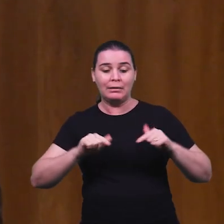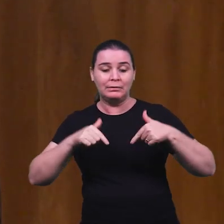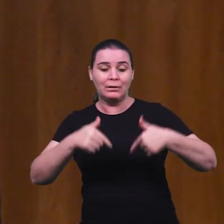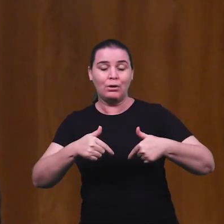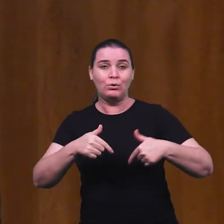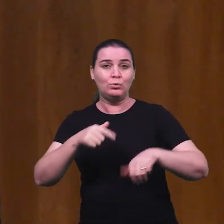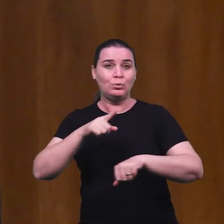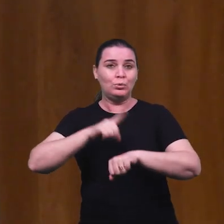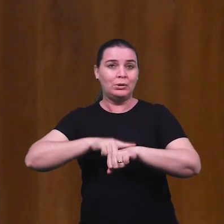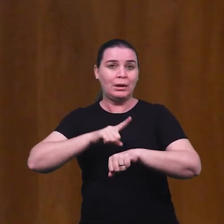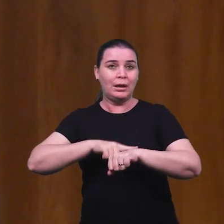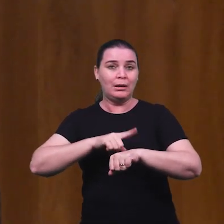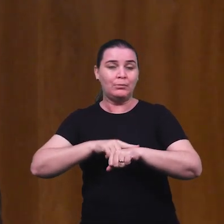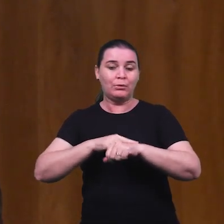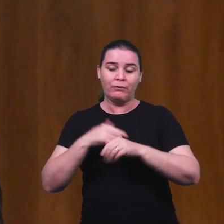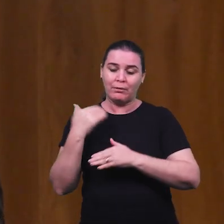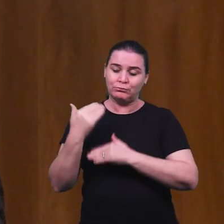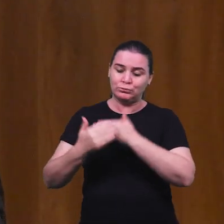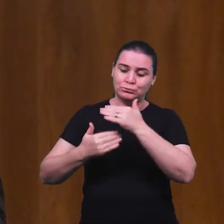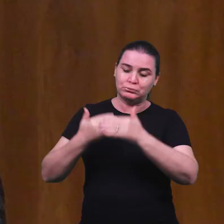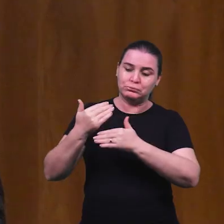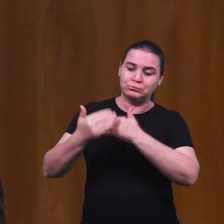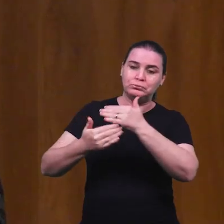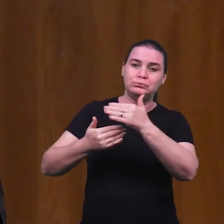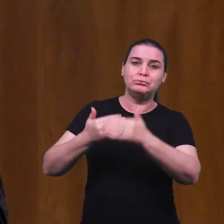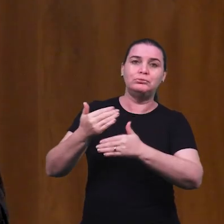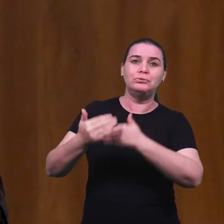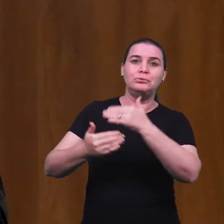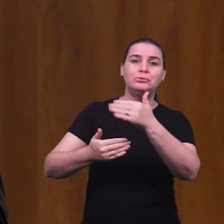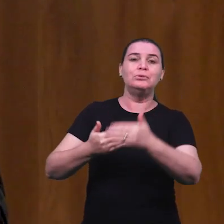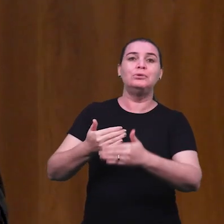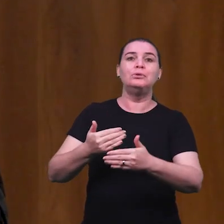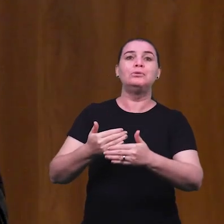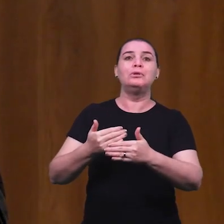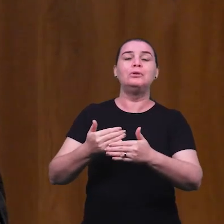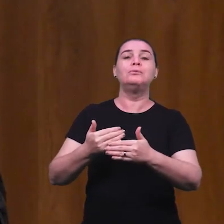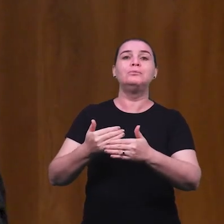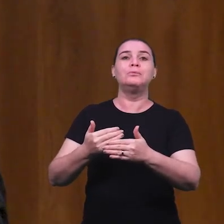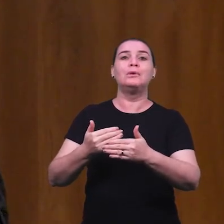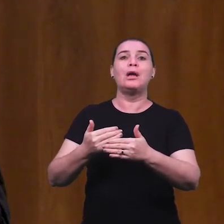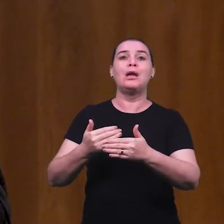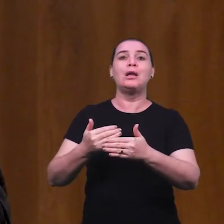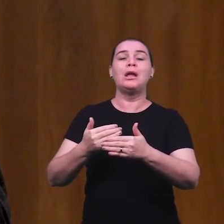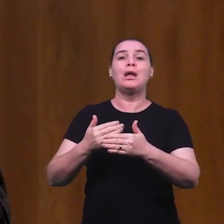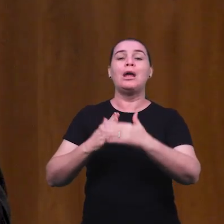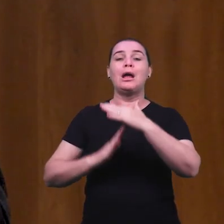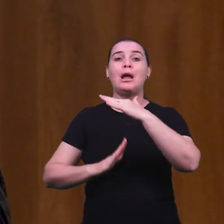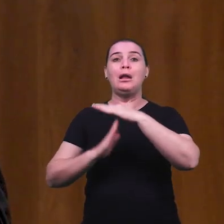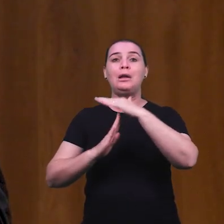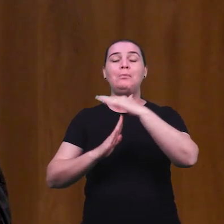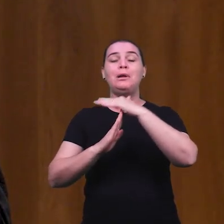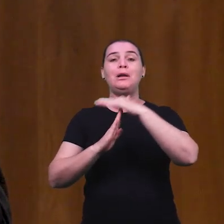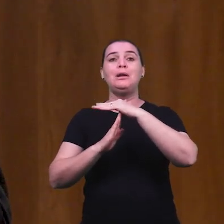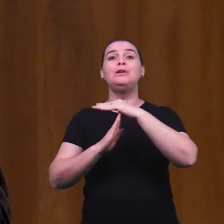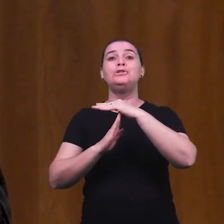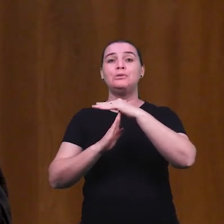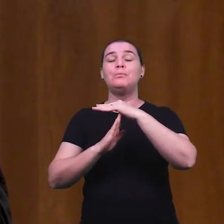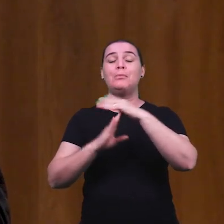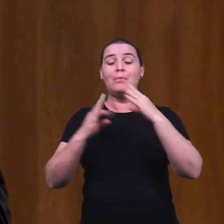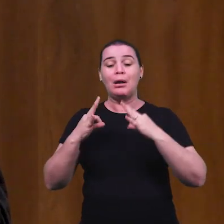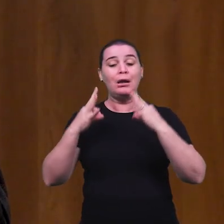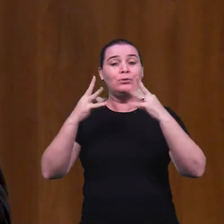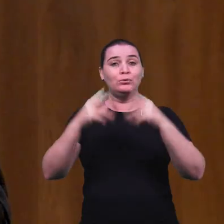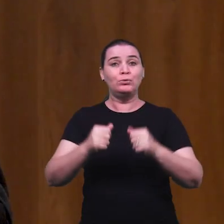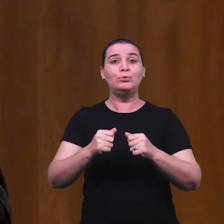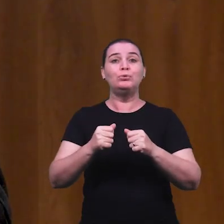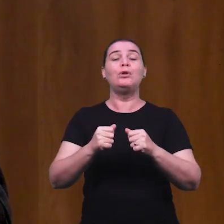tempo que vai aumentando o nível de desordem das coisas e que há limite. Há limite para tudo com